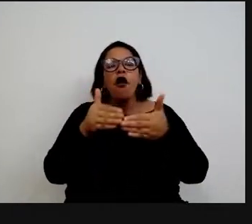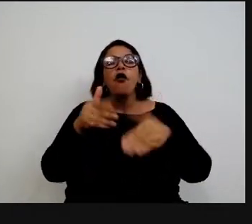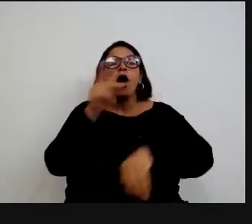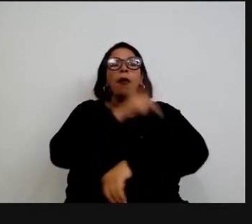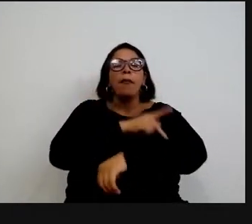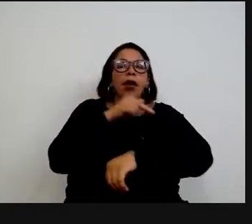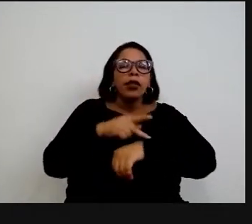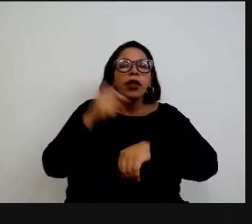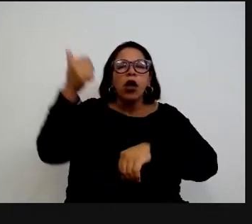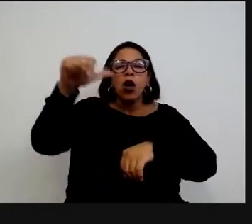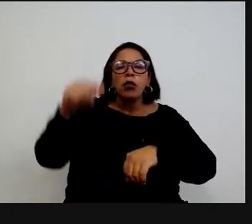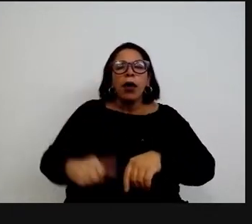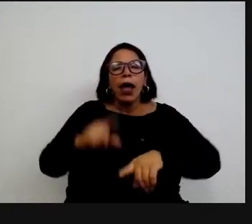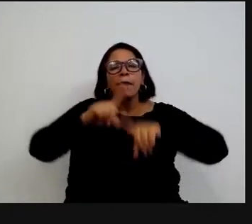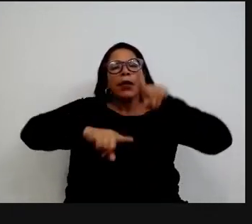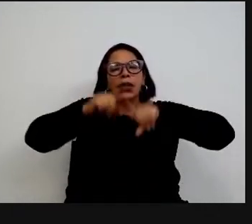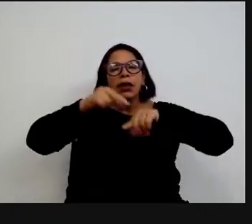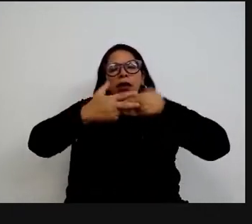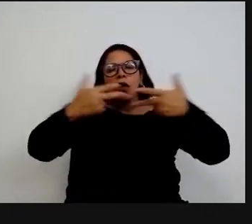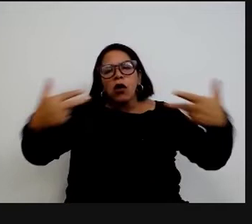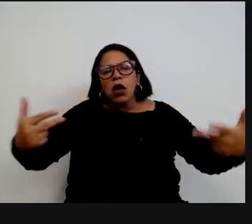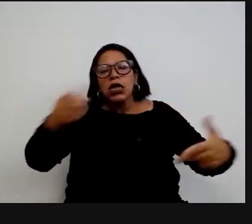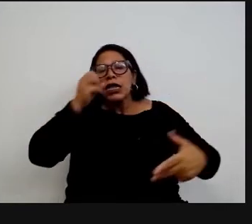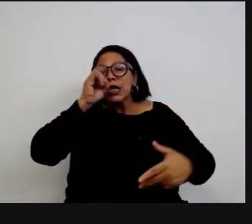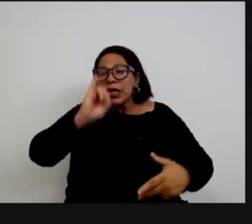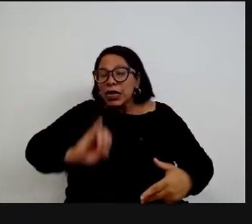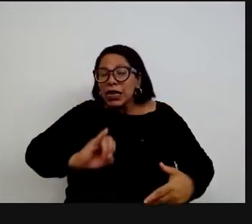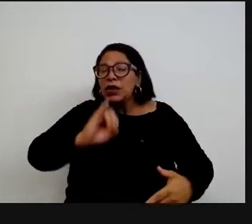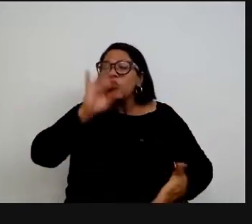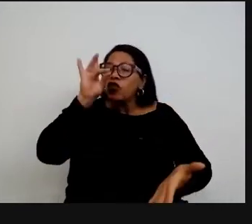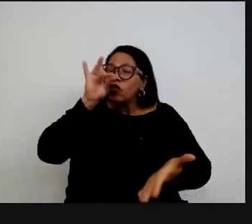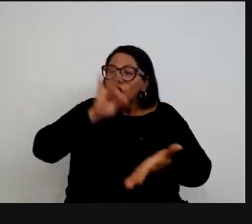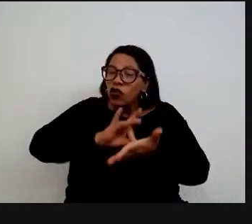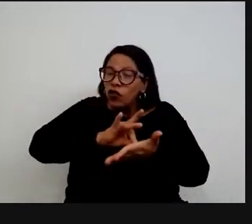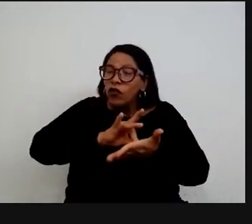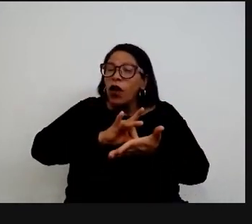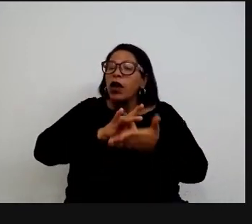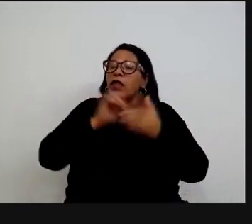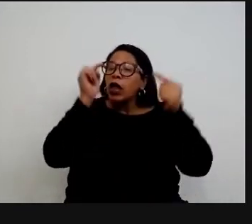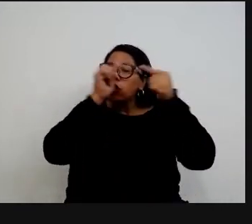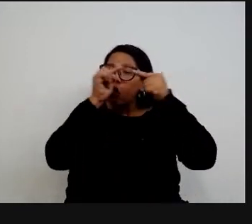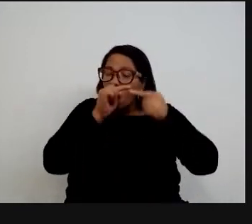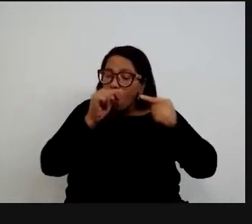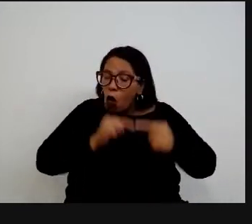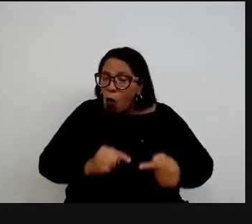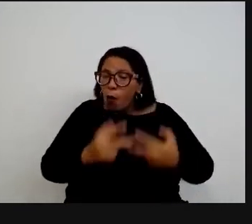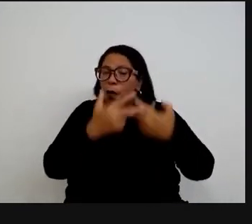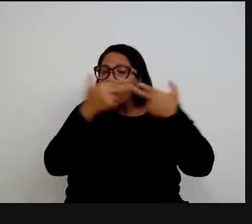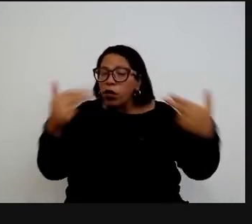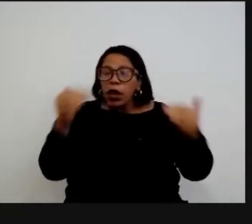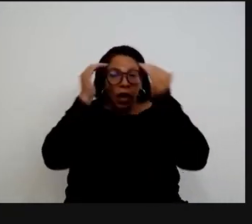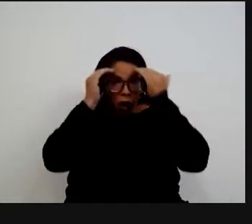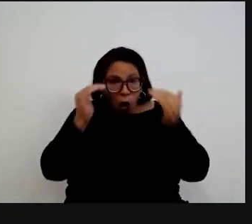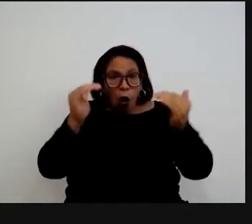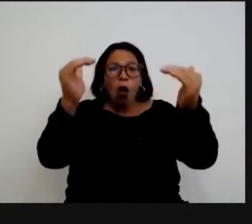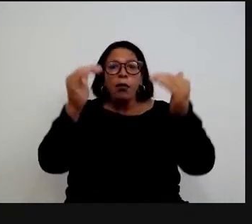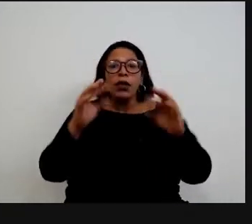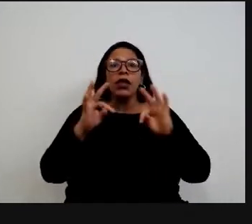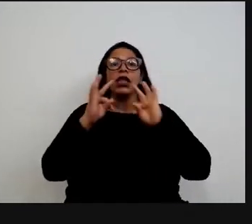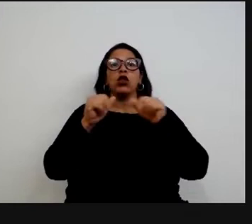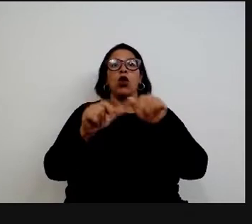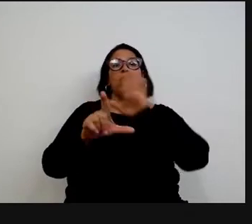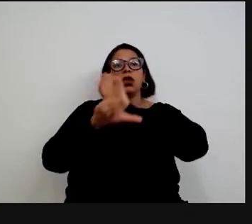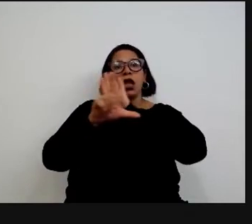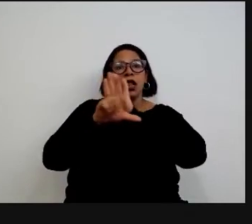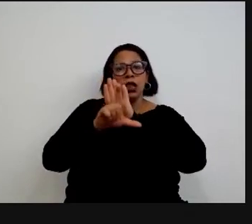né? Uma análise do material, se está falando realmente aquilo que é determinado em lei. Nós temos que seguir todas as leis,